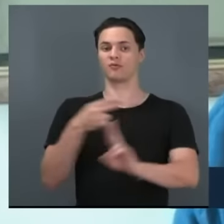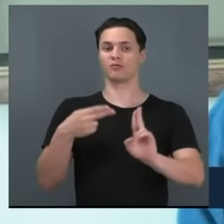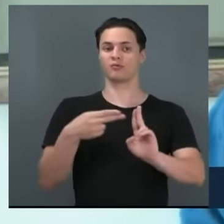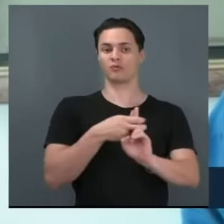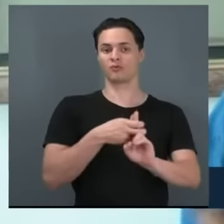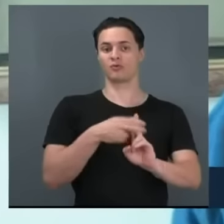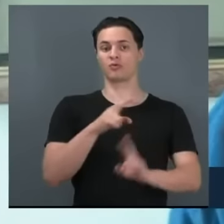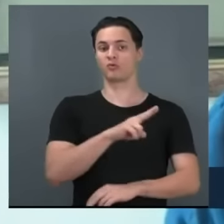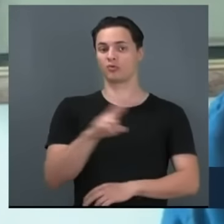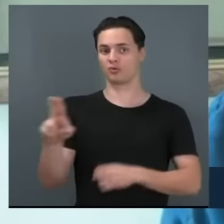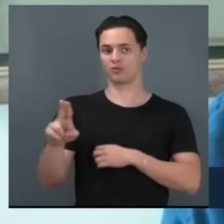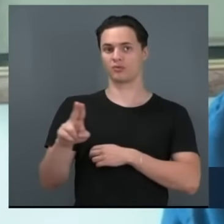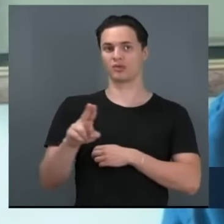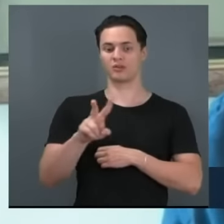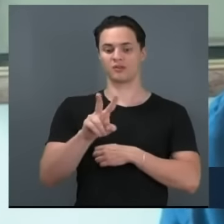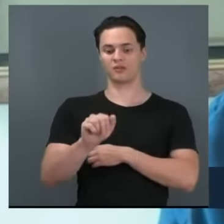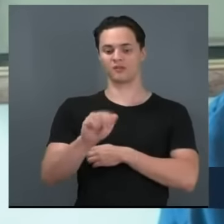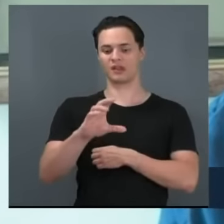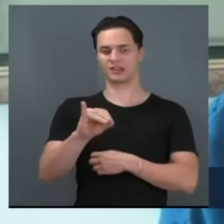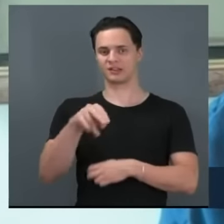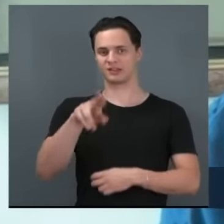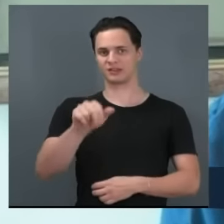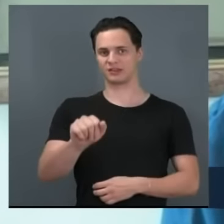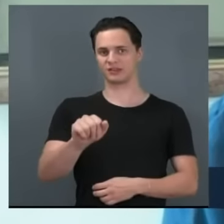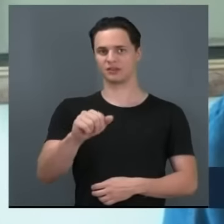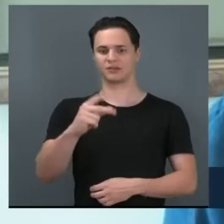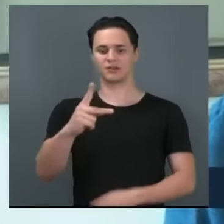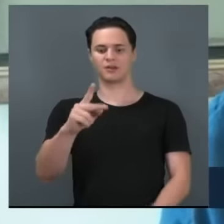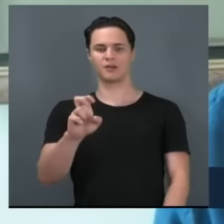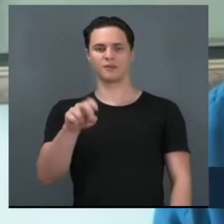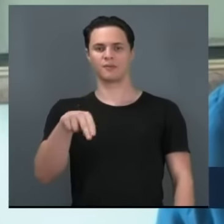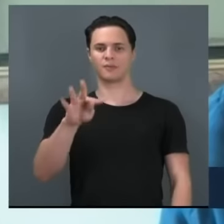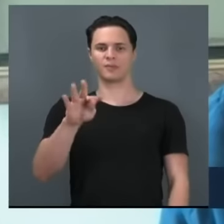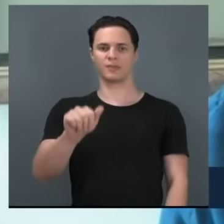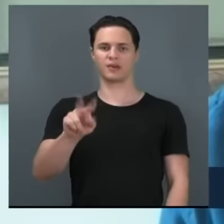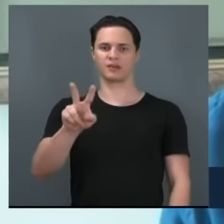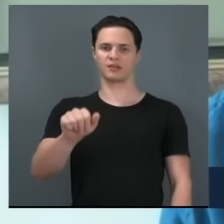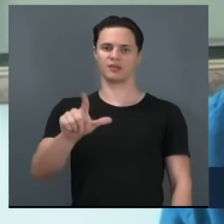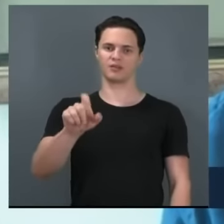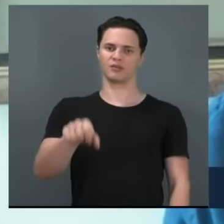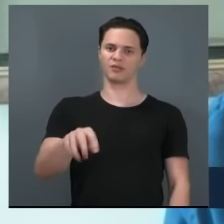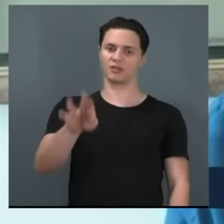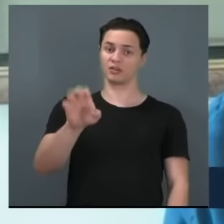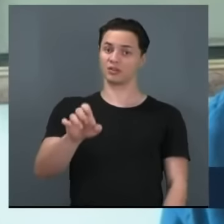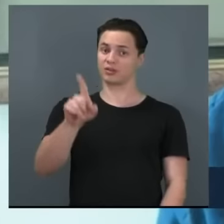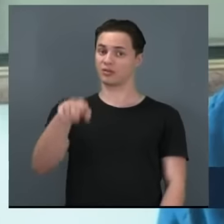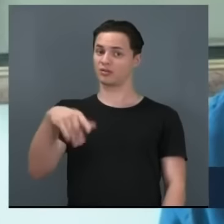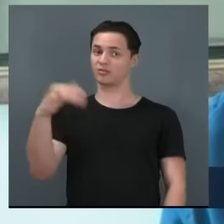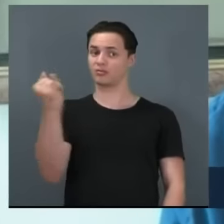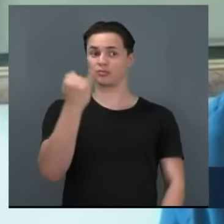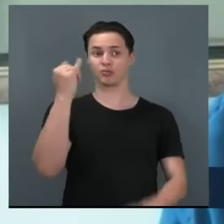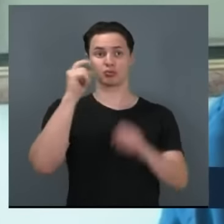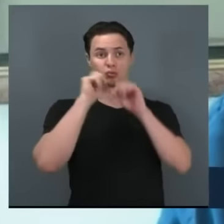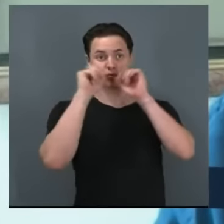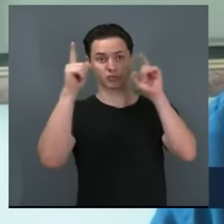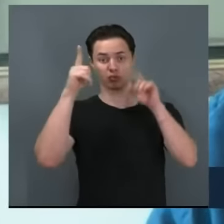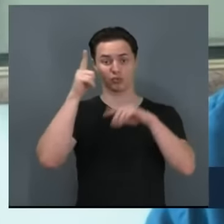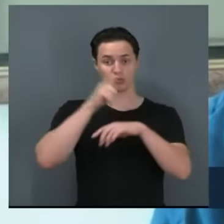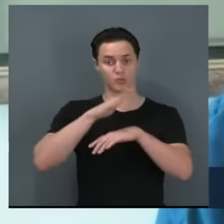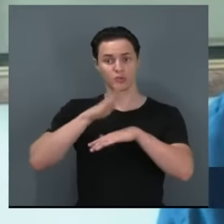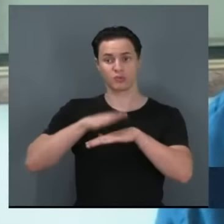com o nome de Vacina Pentavalente. É importante ressaltar que a conquista